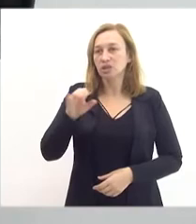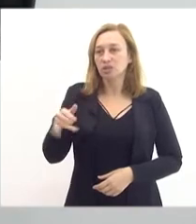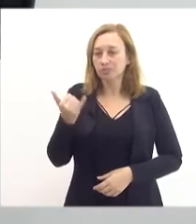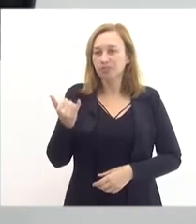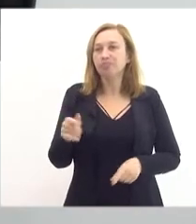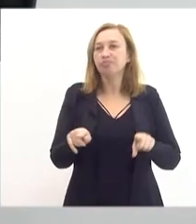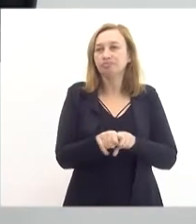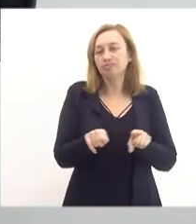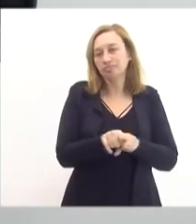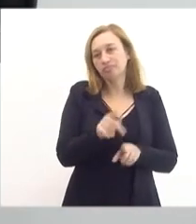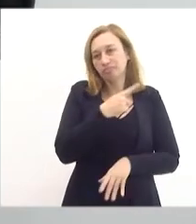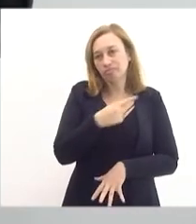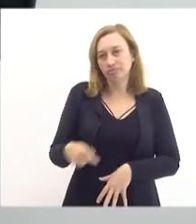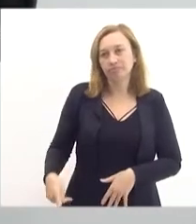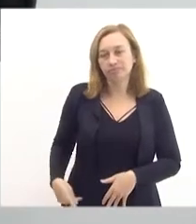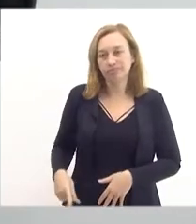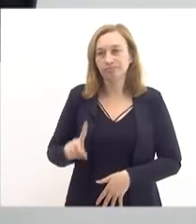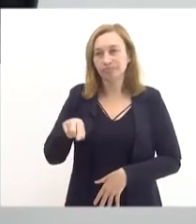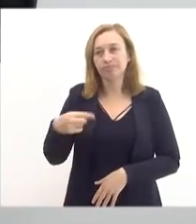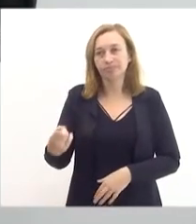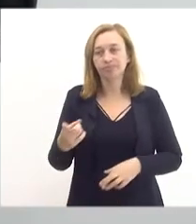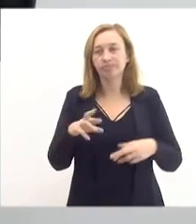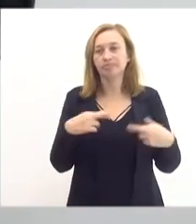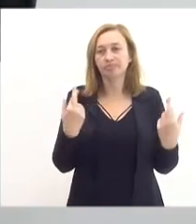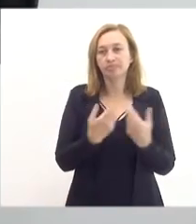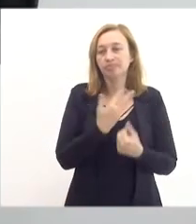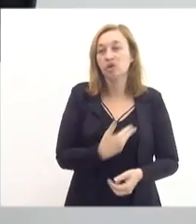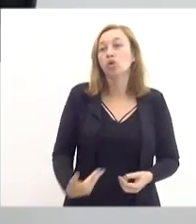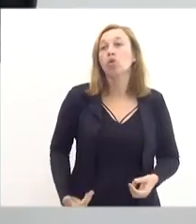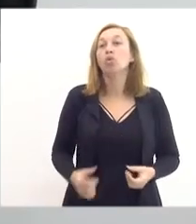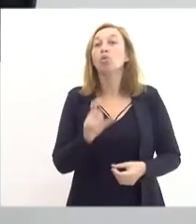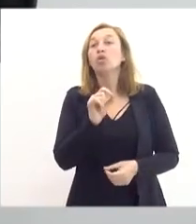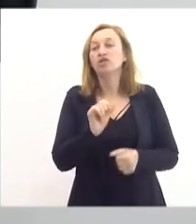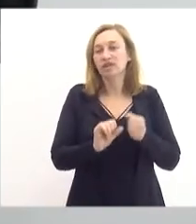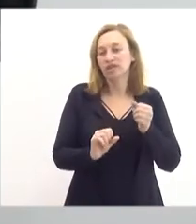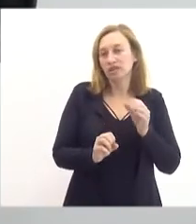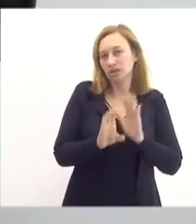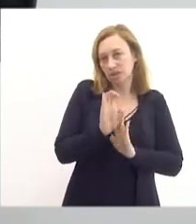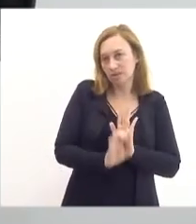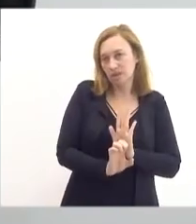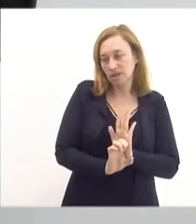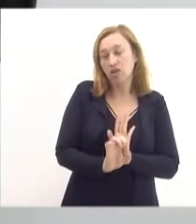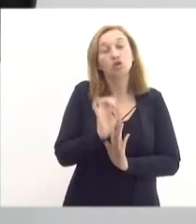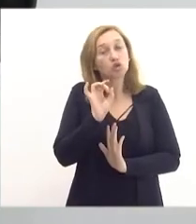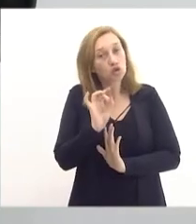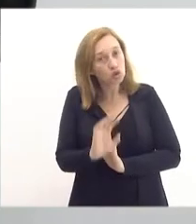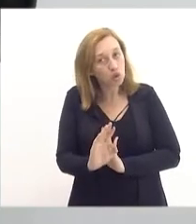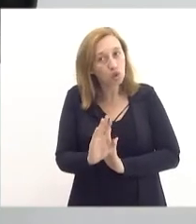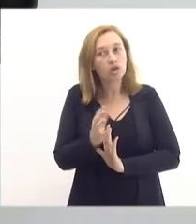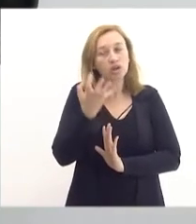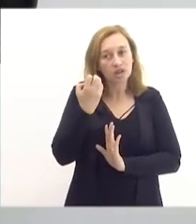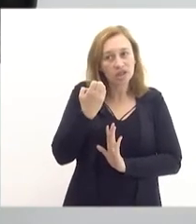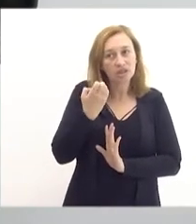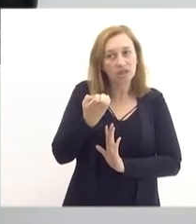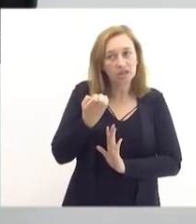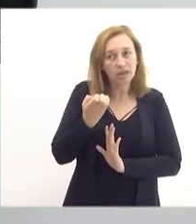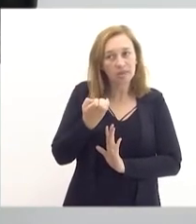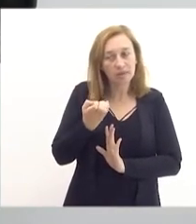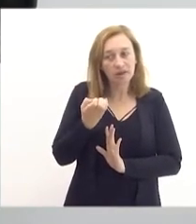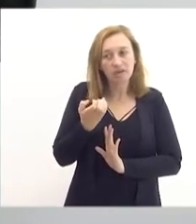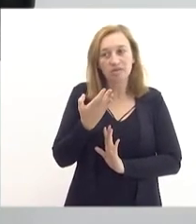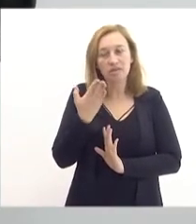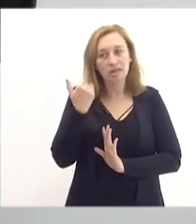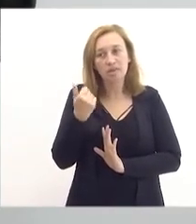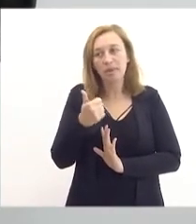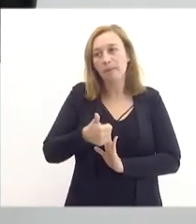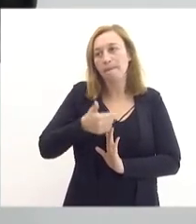ao presidente, após a audiência pública, o que a gente faz com as emendas. Então, só quero os fundamentar melhor. Só isso.